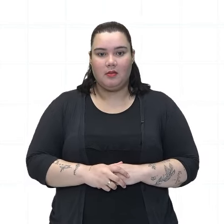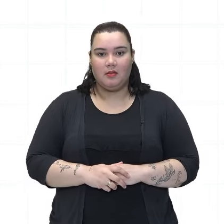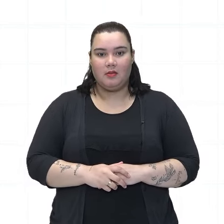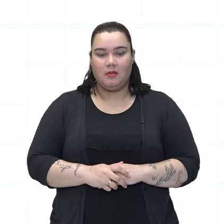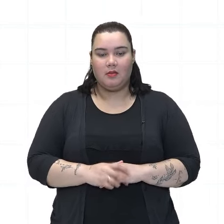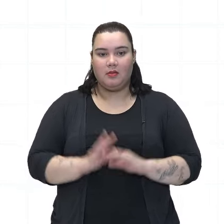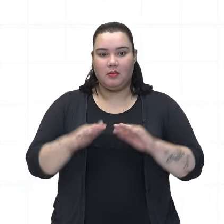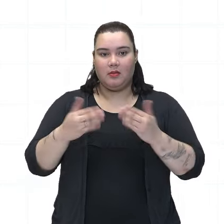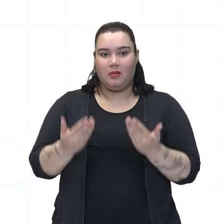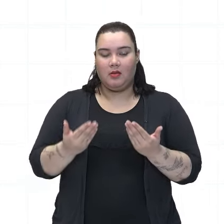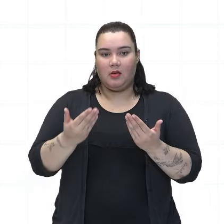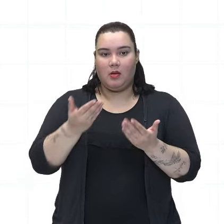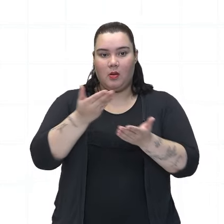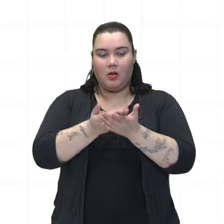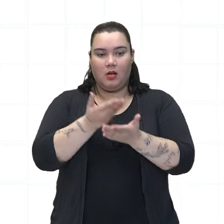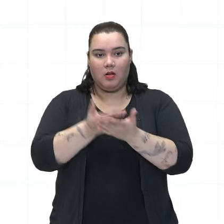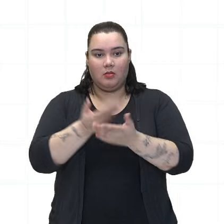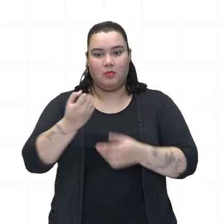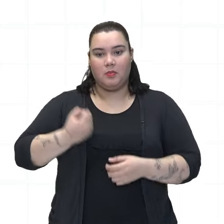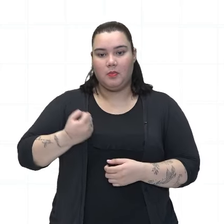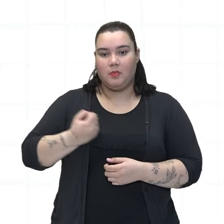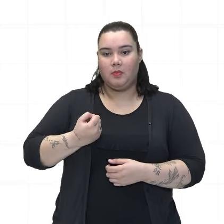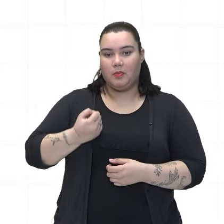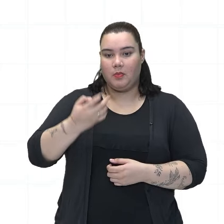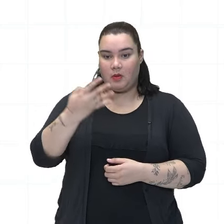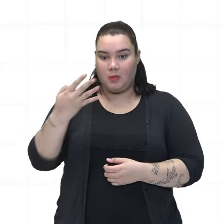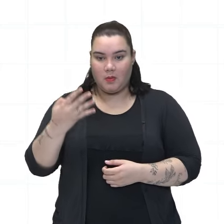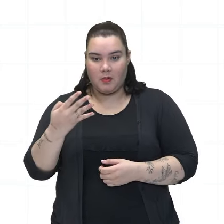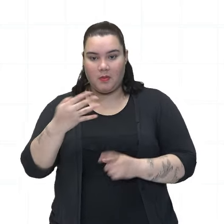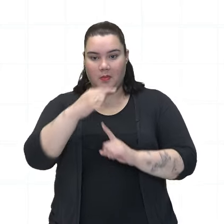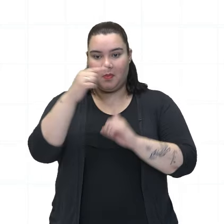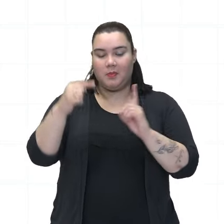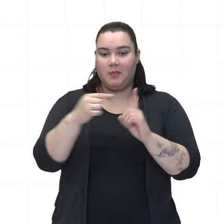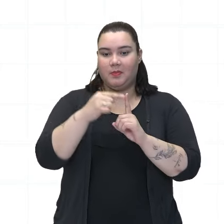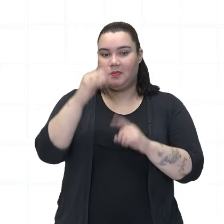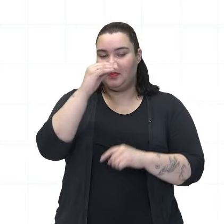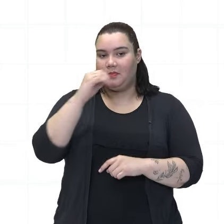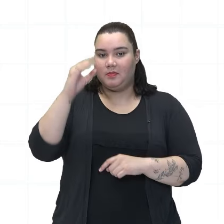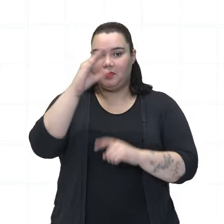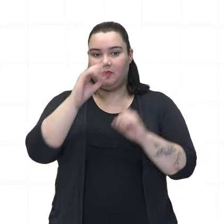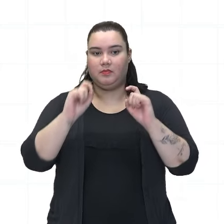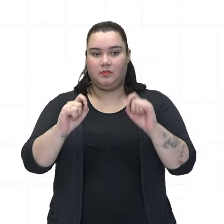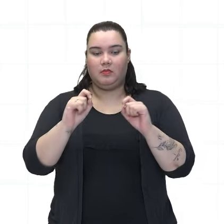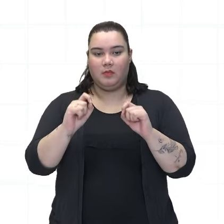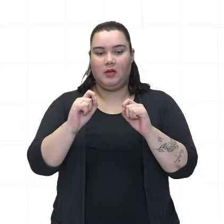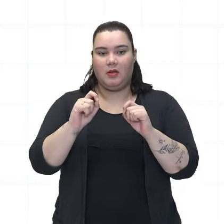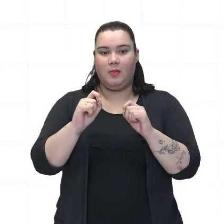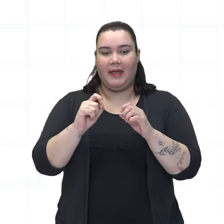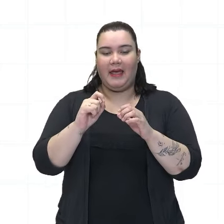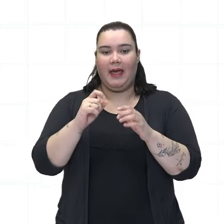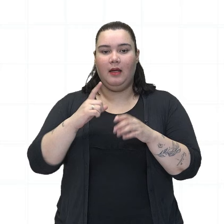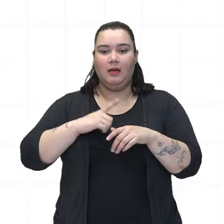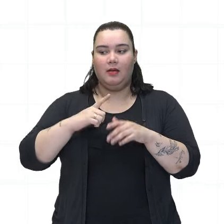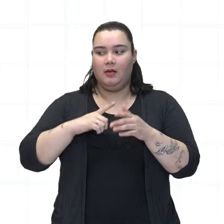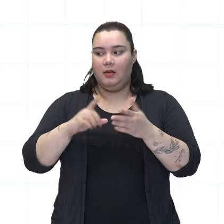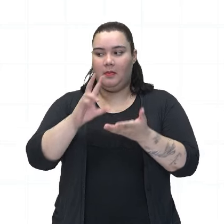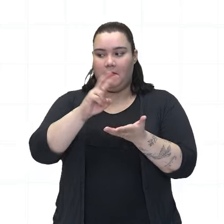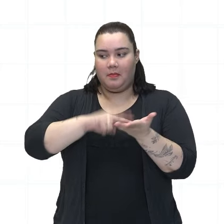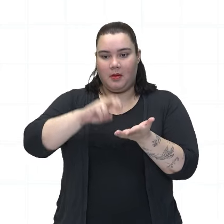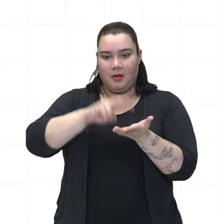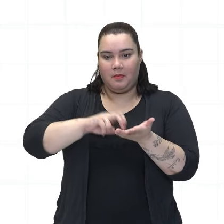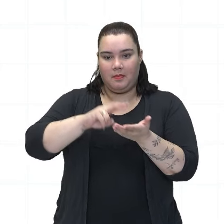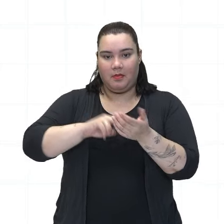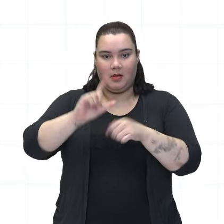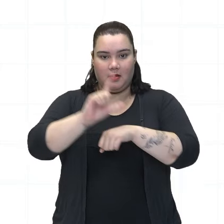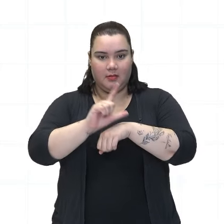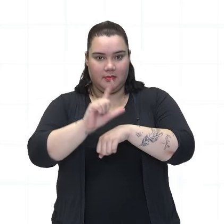Então, o objeto da nossa aula de hoje, aula 4, é construção de repertório lexical. O